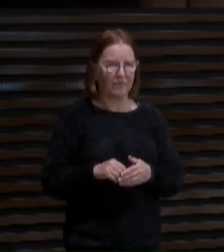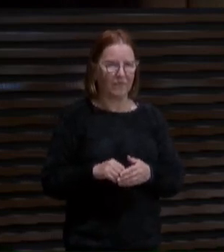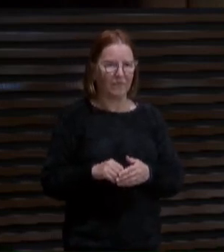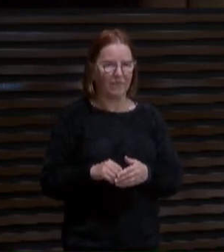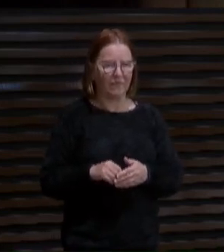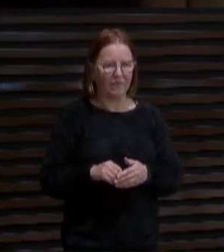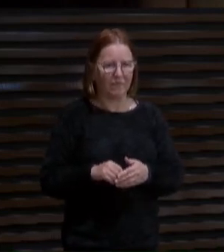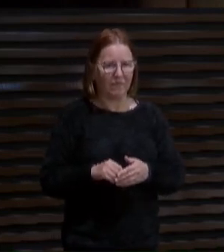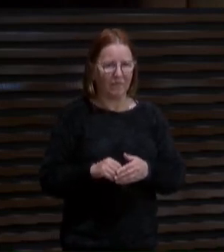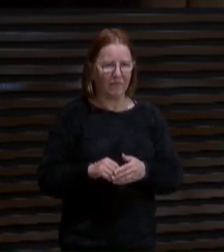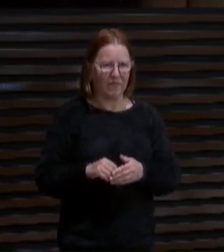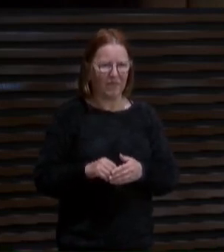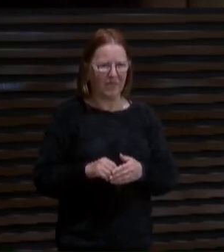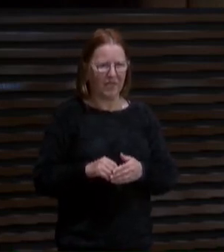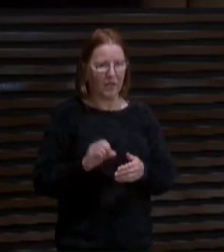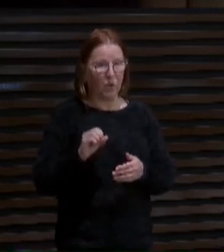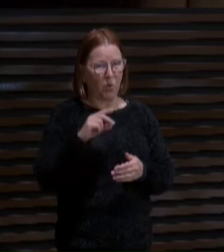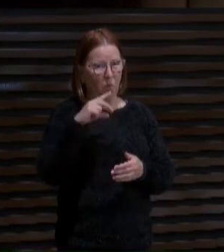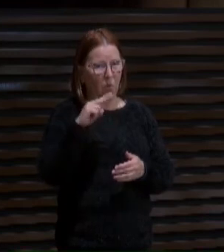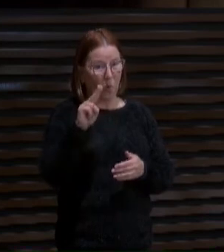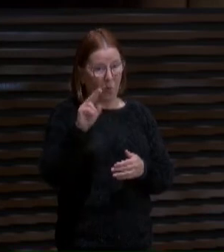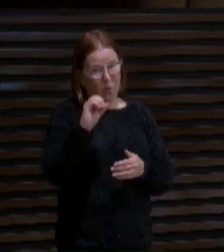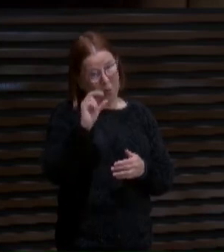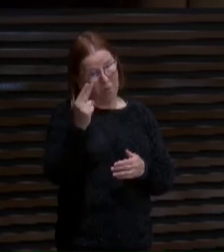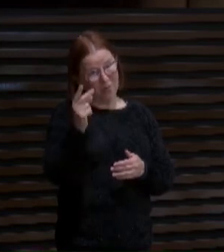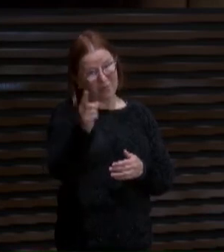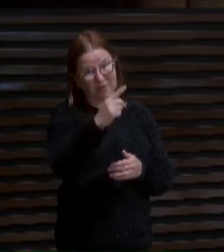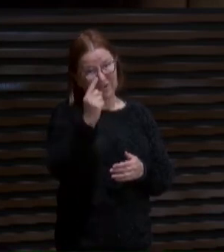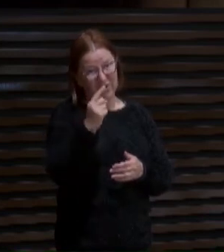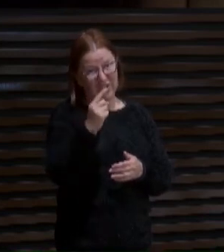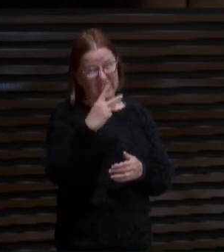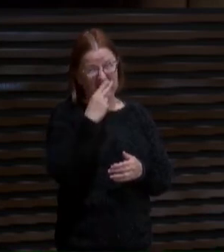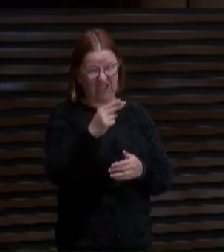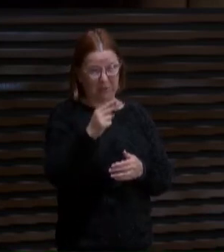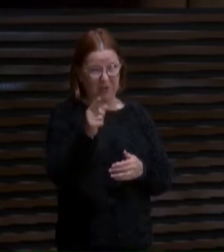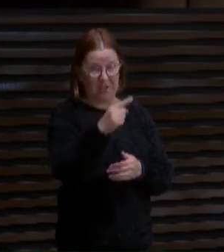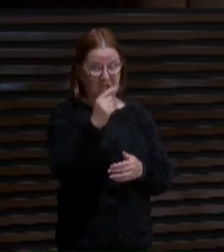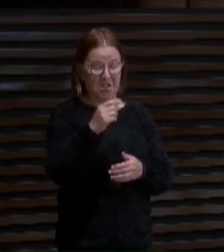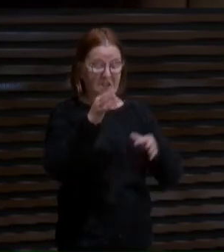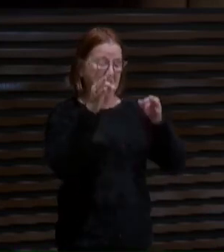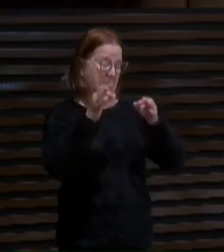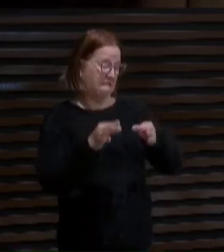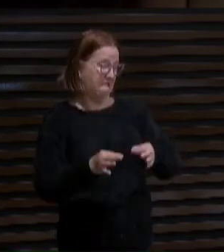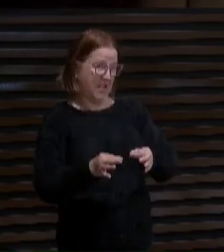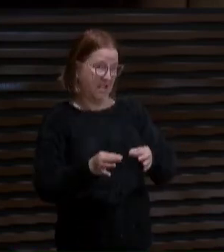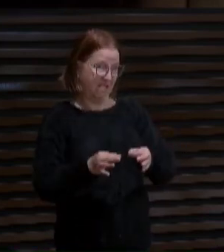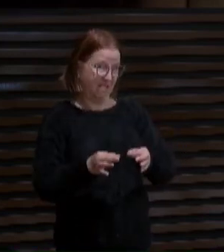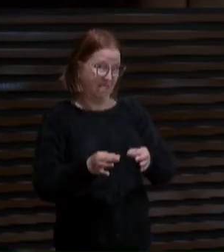que nos temos por tão retos e justos que ninguém deveria usar falar de nós como a